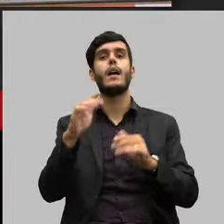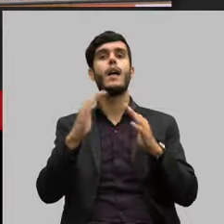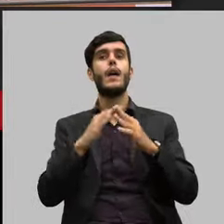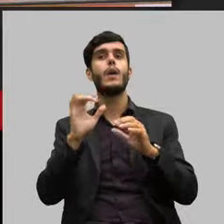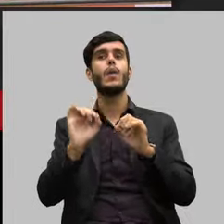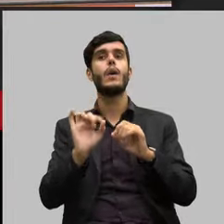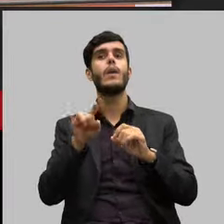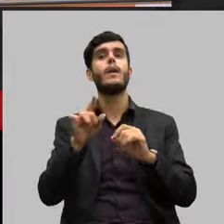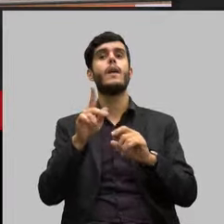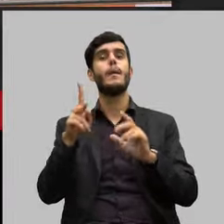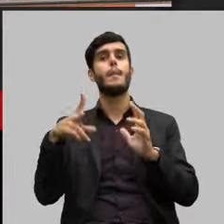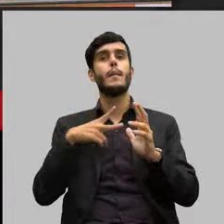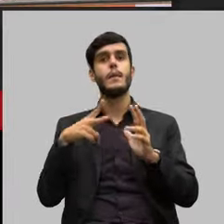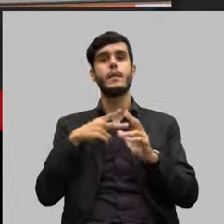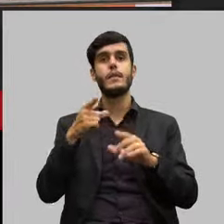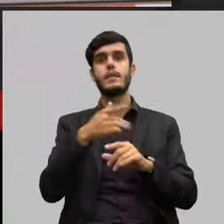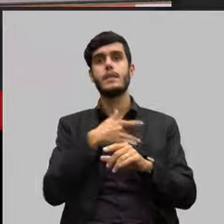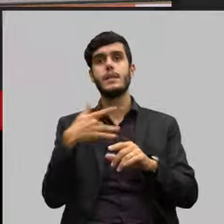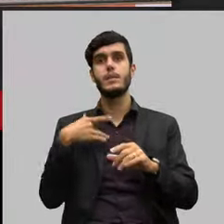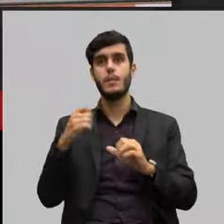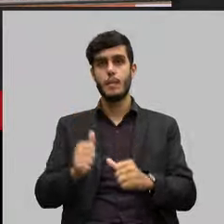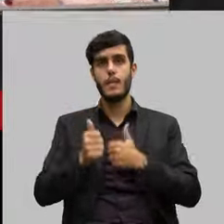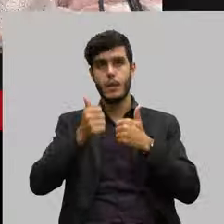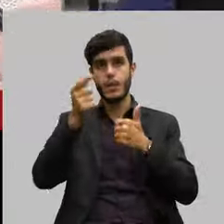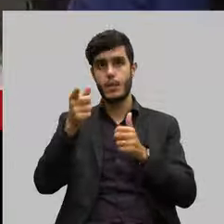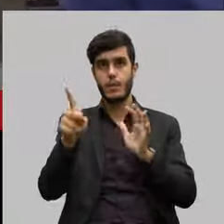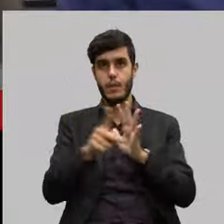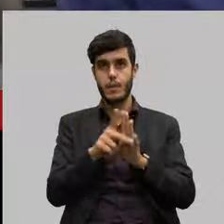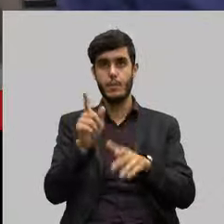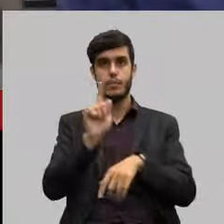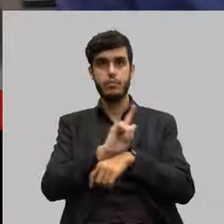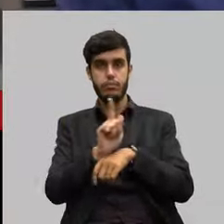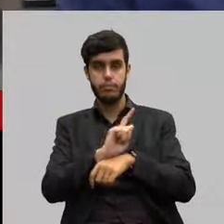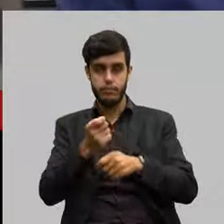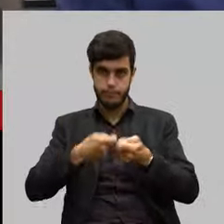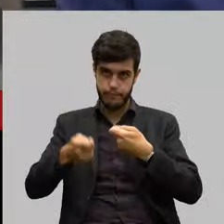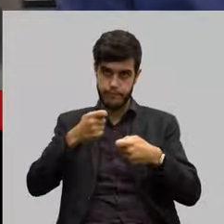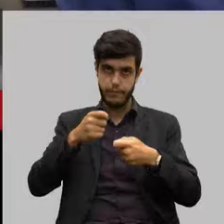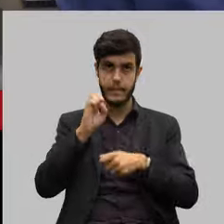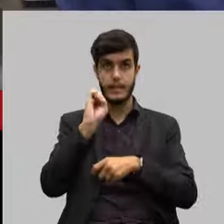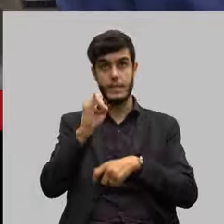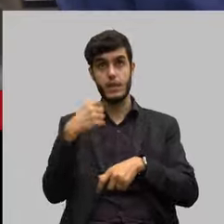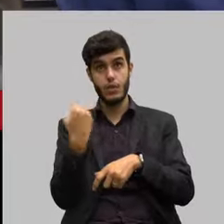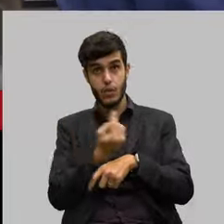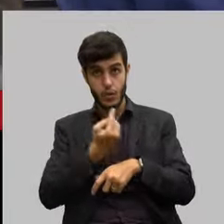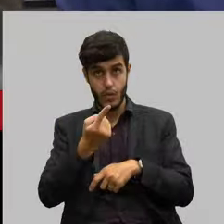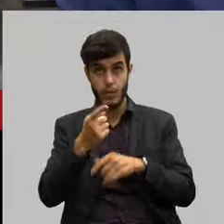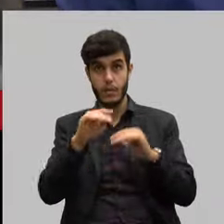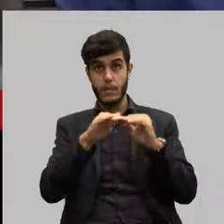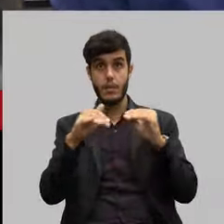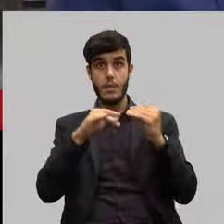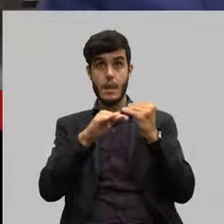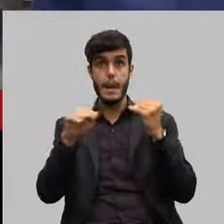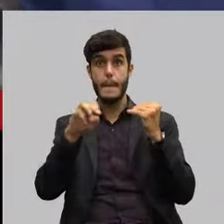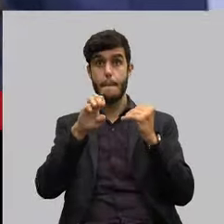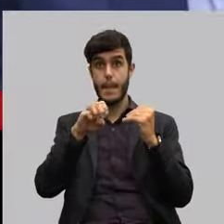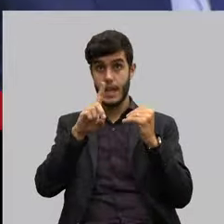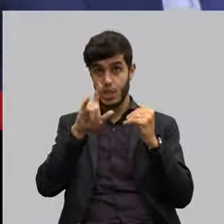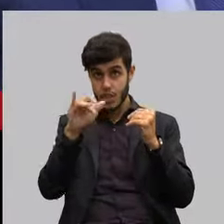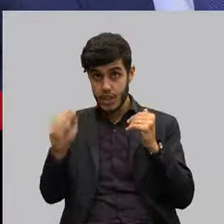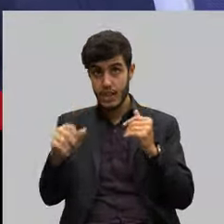de privatização da saúde para melhorar a gestão Mas se nós mantivéssemos uma média dos 12% de